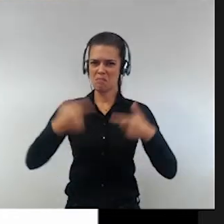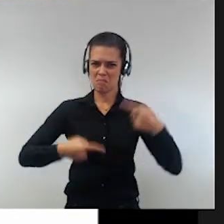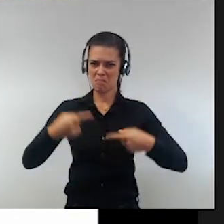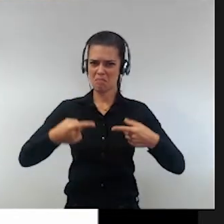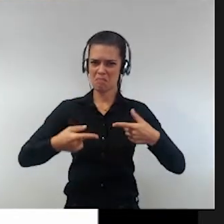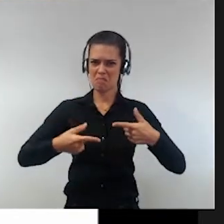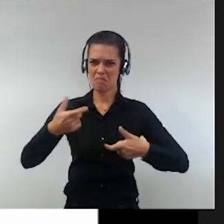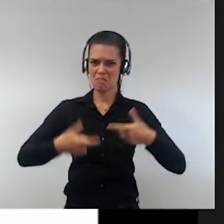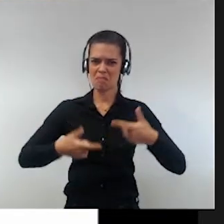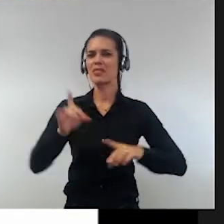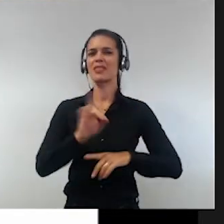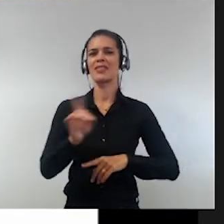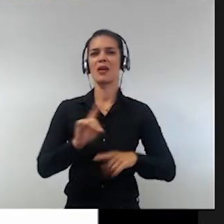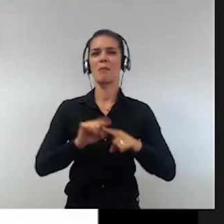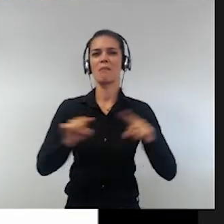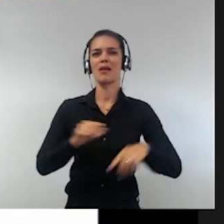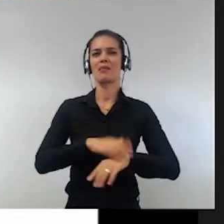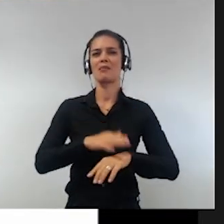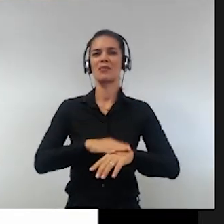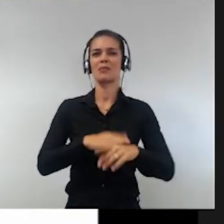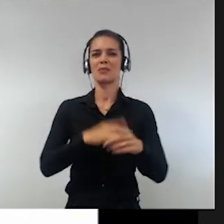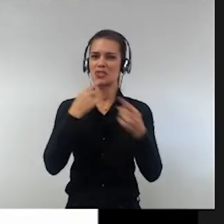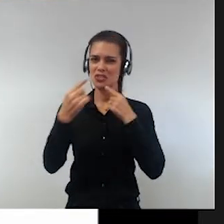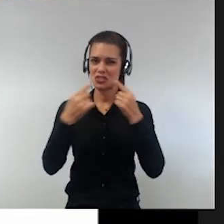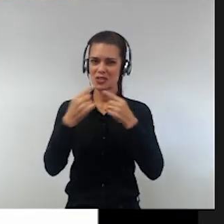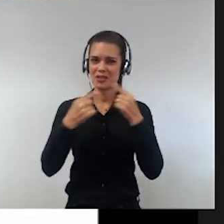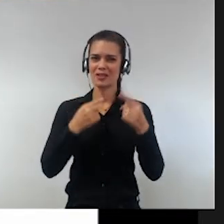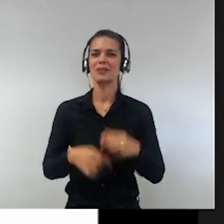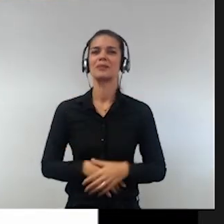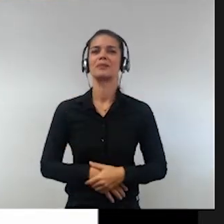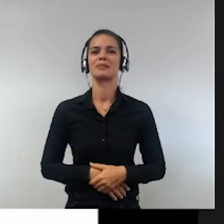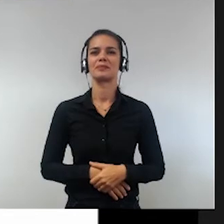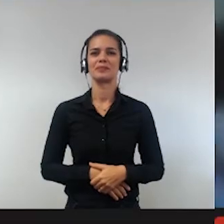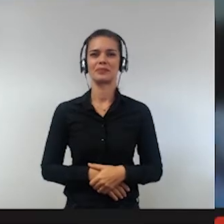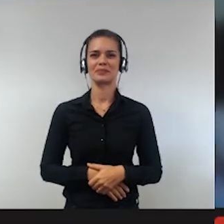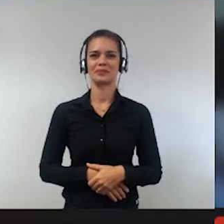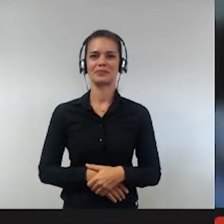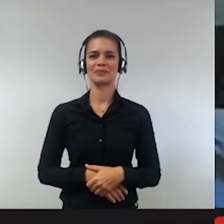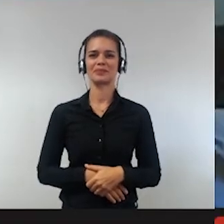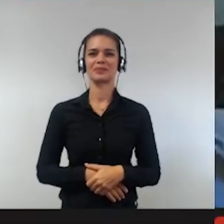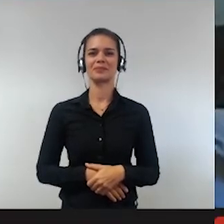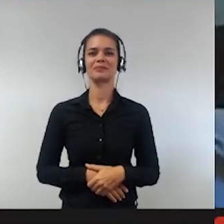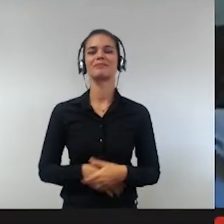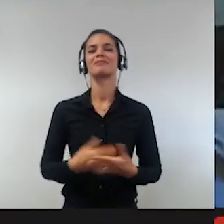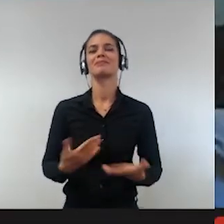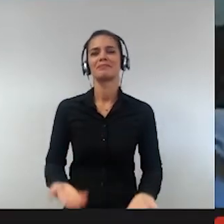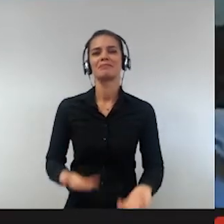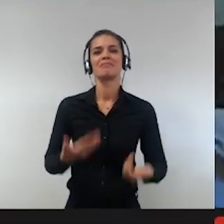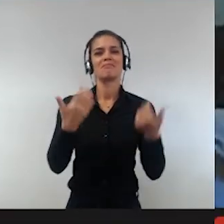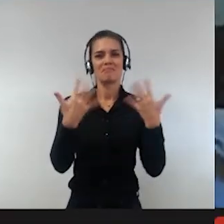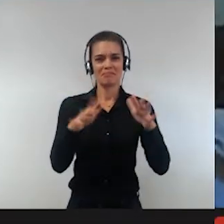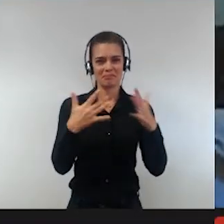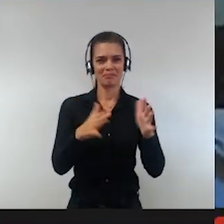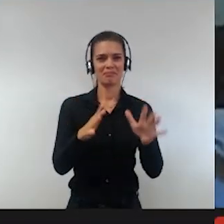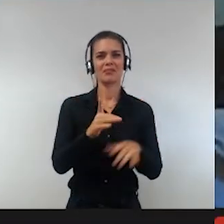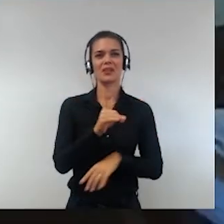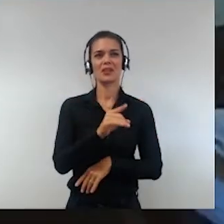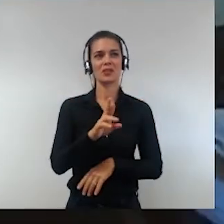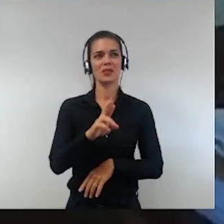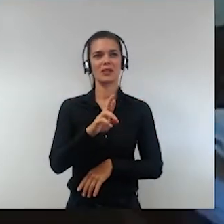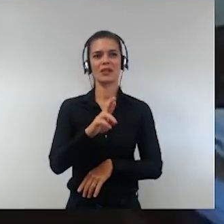seres de defesa. Muito obrigado pela gentileza de vocês. Nós te agradecemos, parabenizamos, doutor Reinaldo,